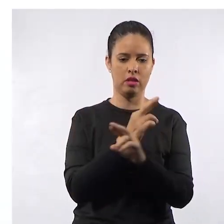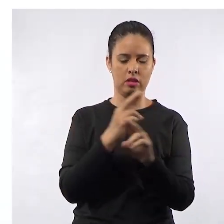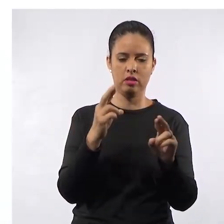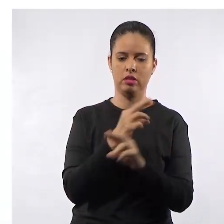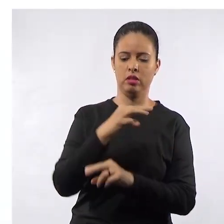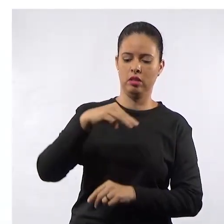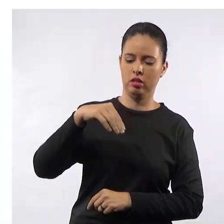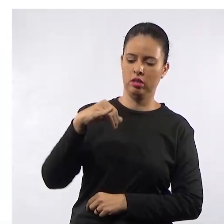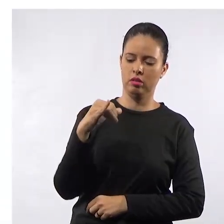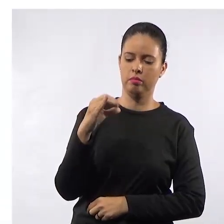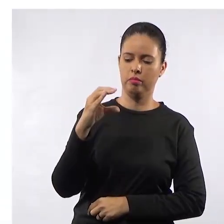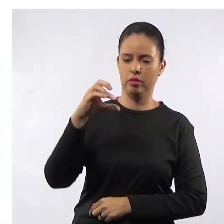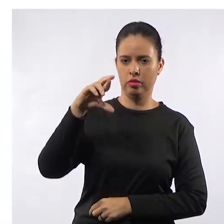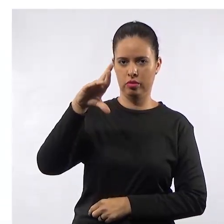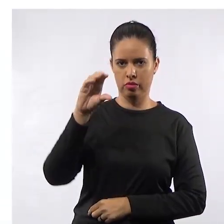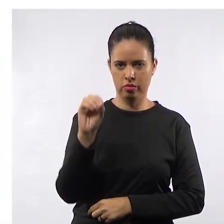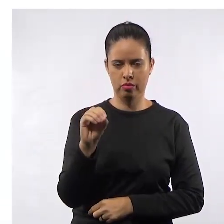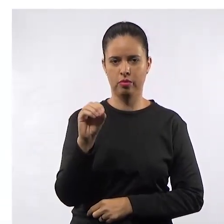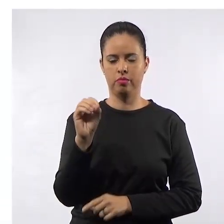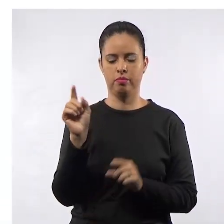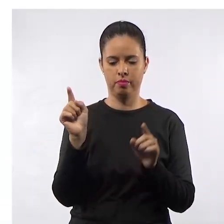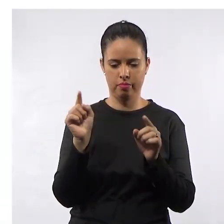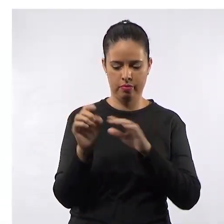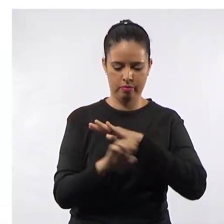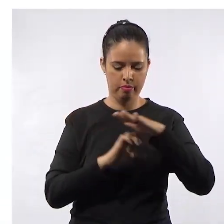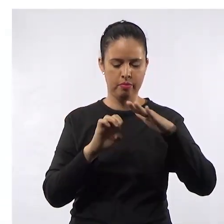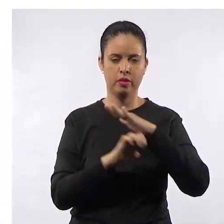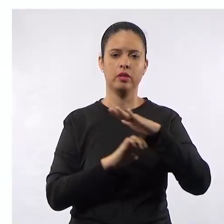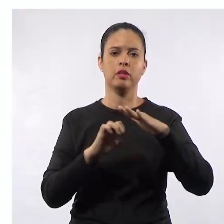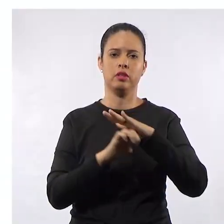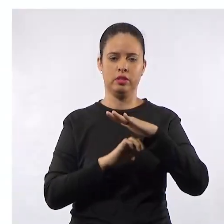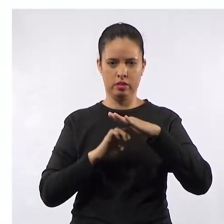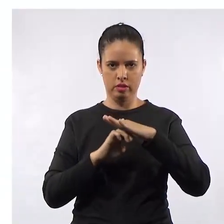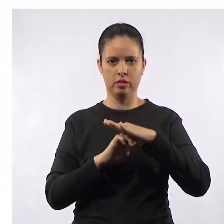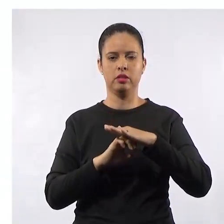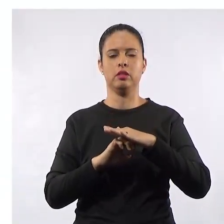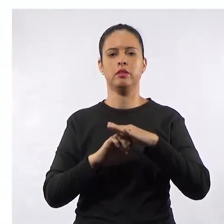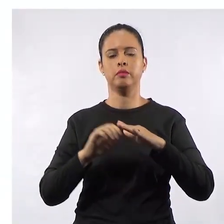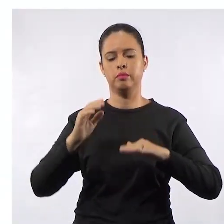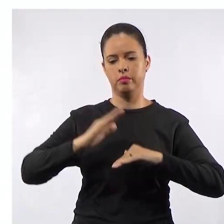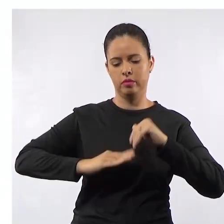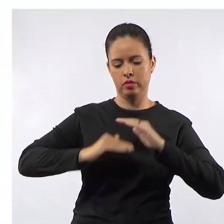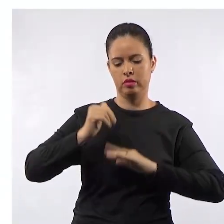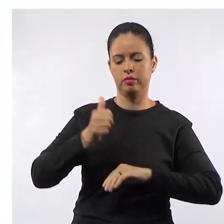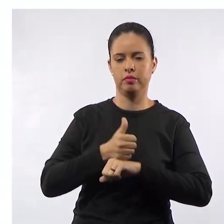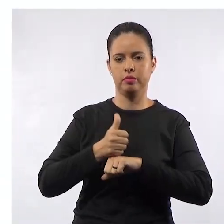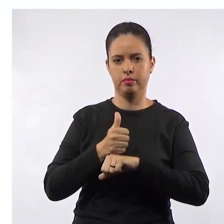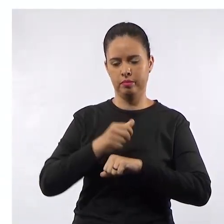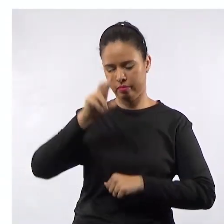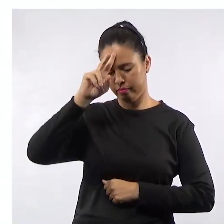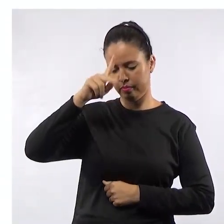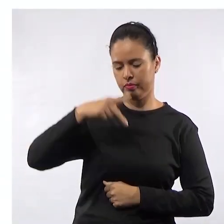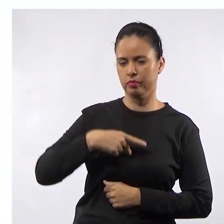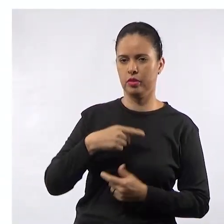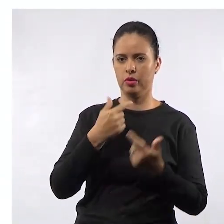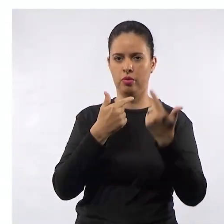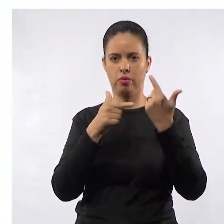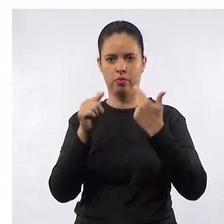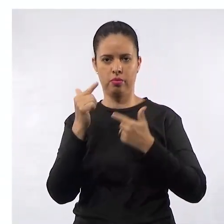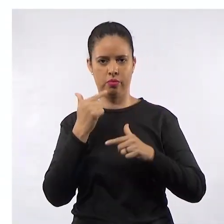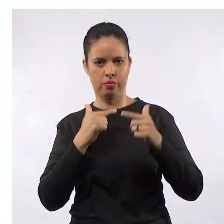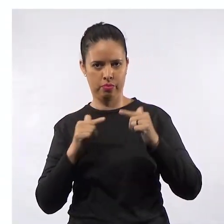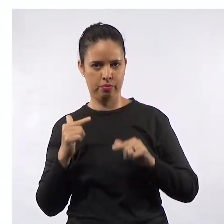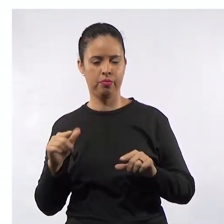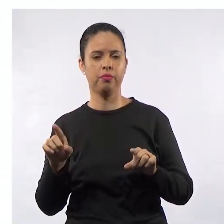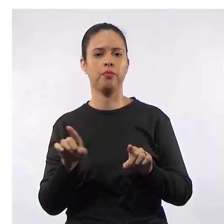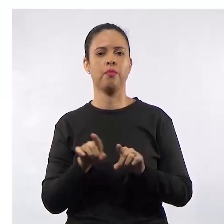envolvendo microempresas e empresas de pequeno porte, também profissionais liberais, profissionais autônomos, dentre outros,